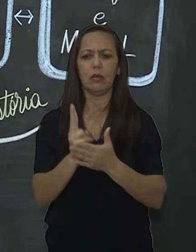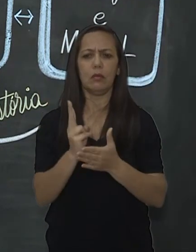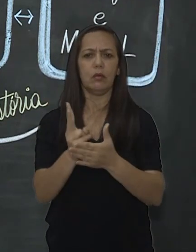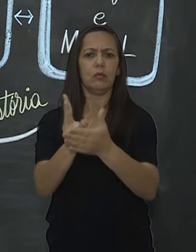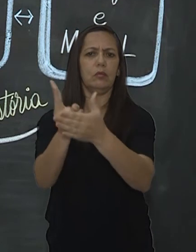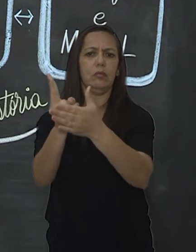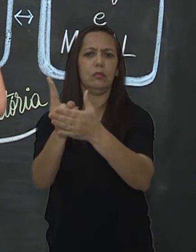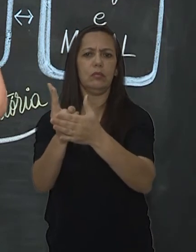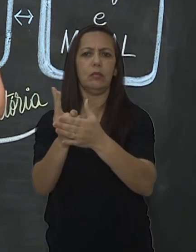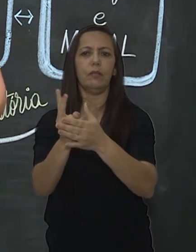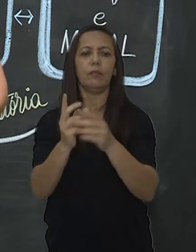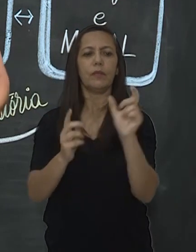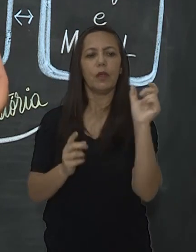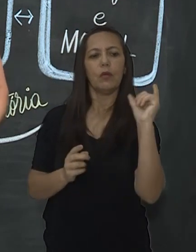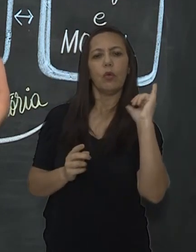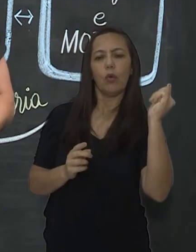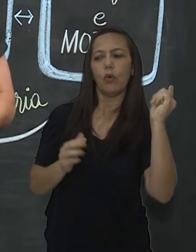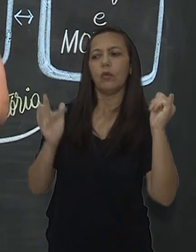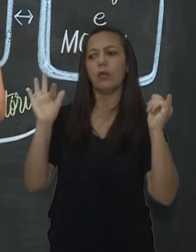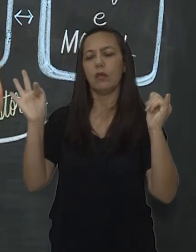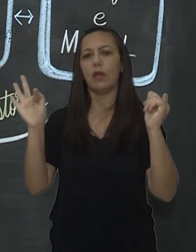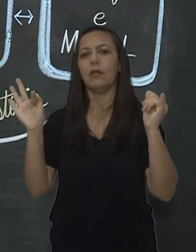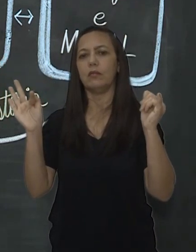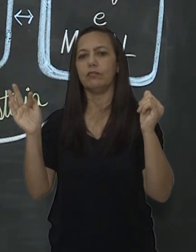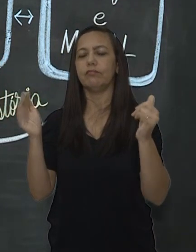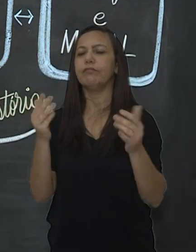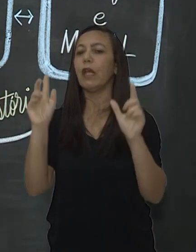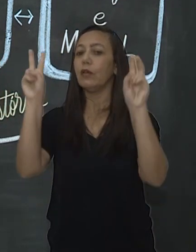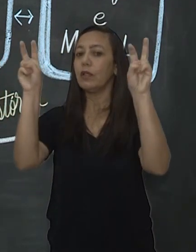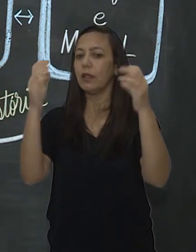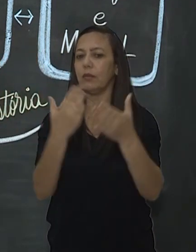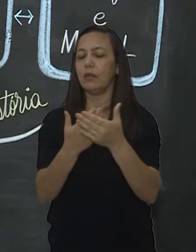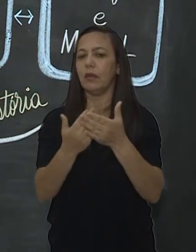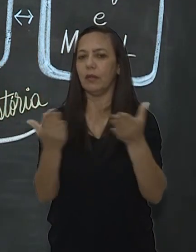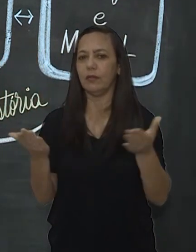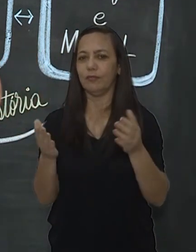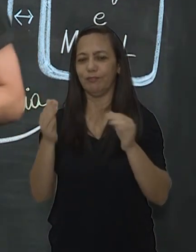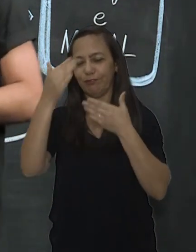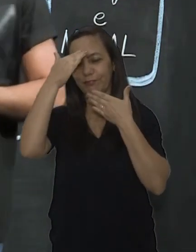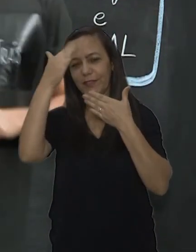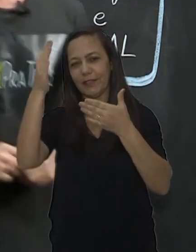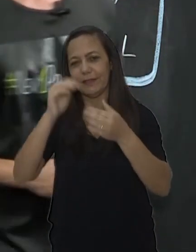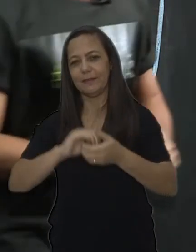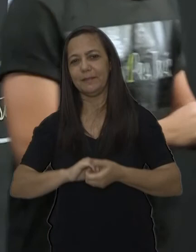Ok? Então, conto e fábula foram os gêneros narrativos temas dessa aula. Muito obrigado.